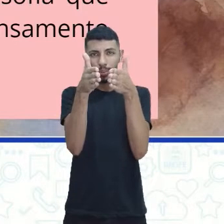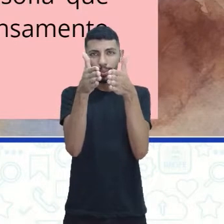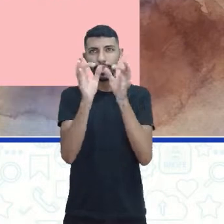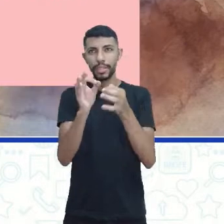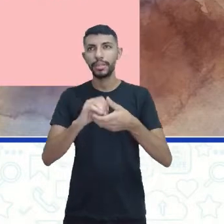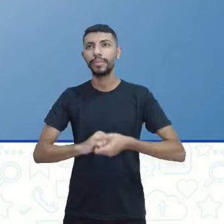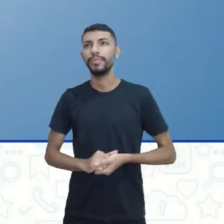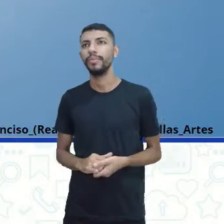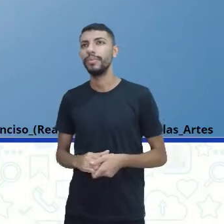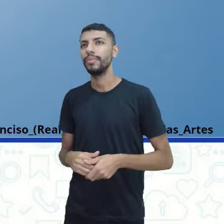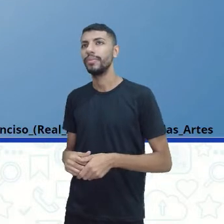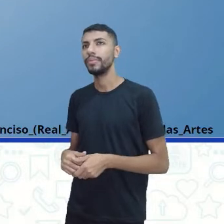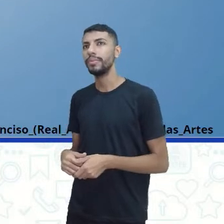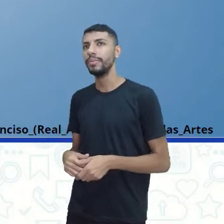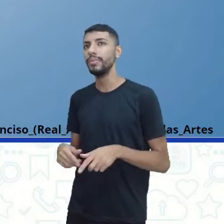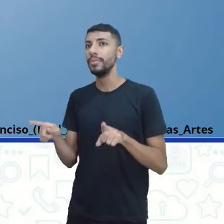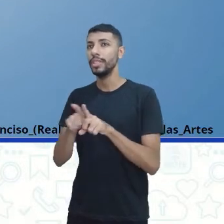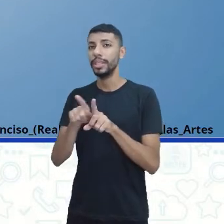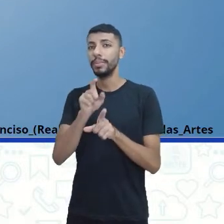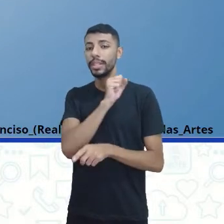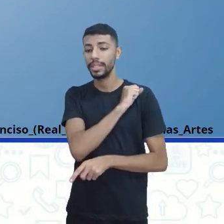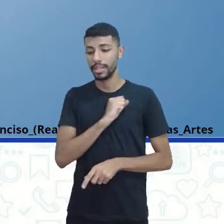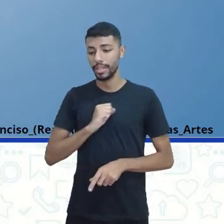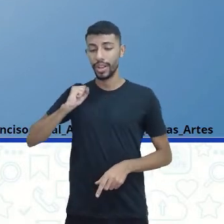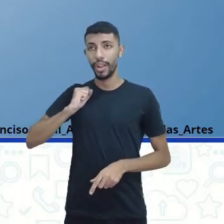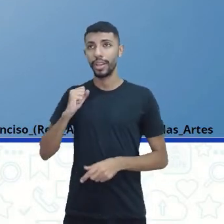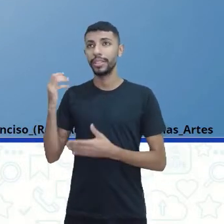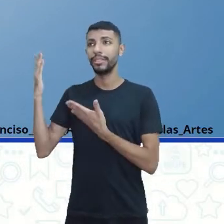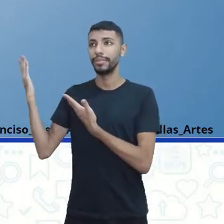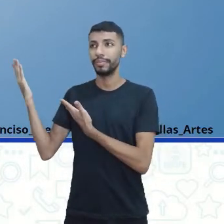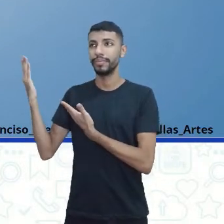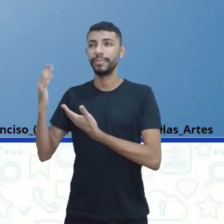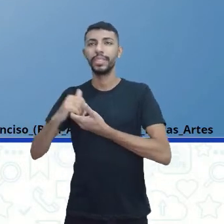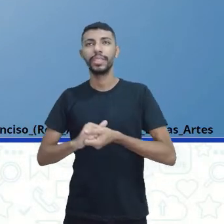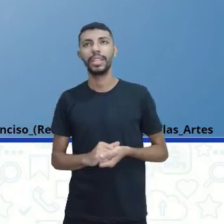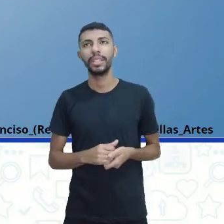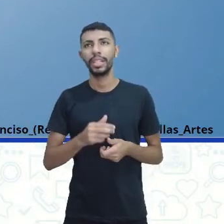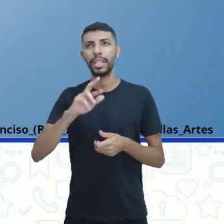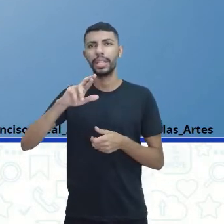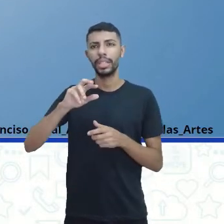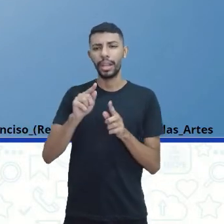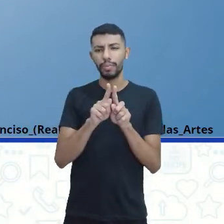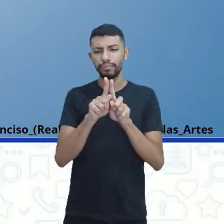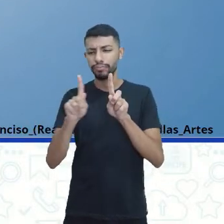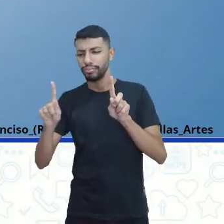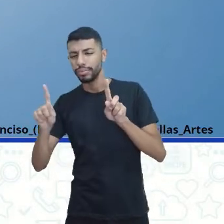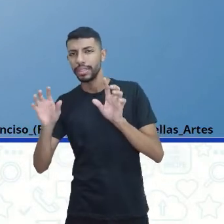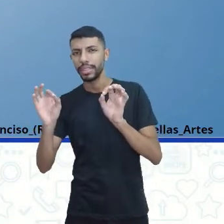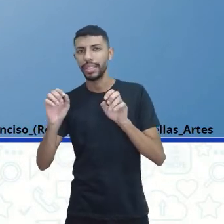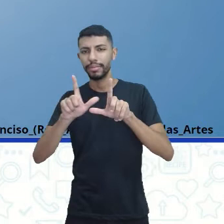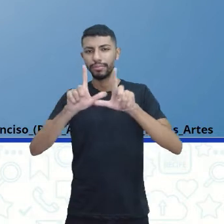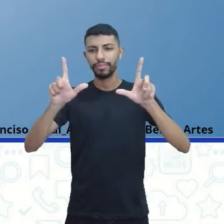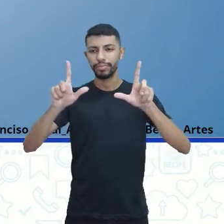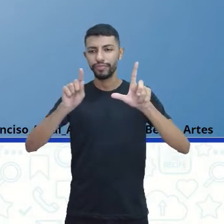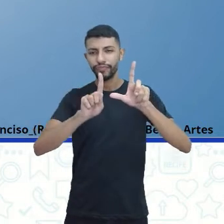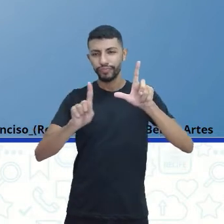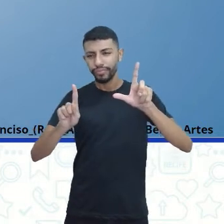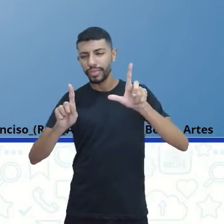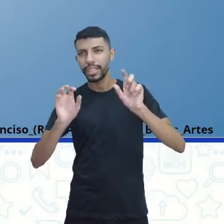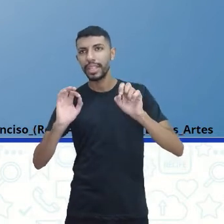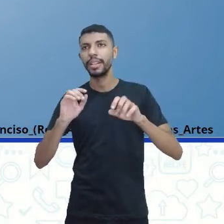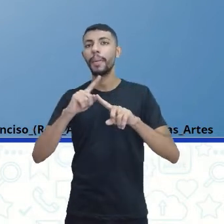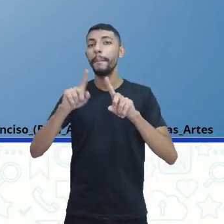né? Aí a gente tem também Sócrates, que não está bem no centro, mas aí Sócrates também é